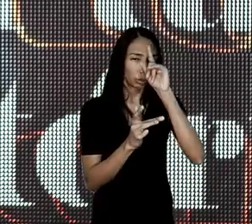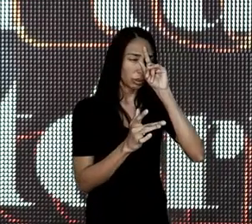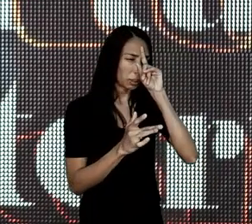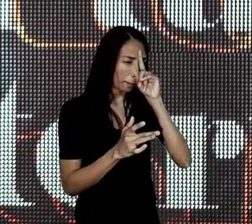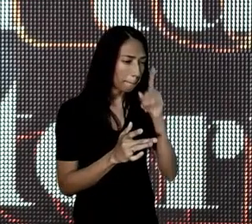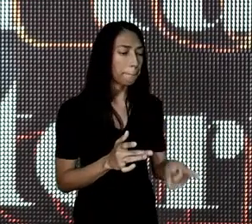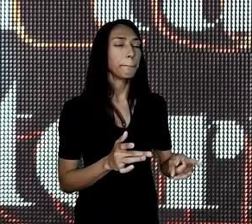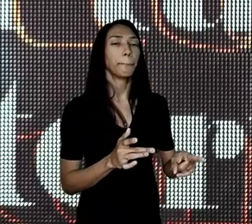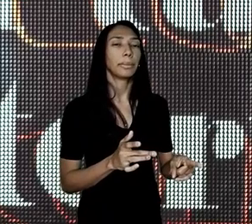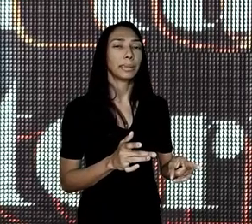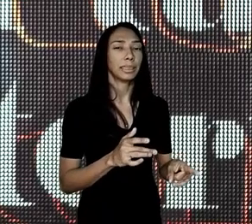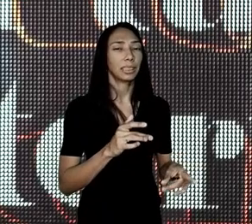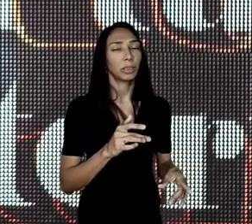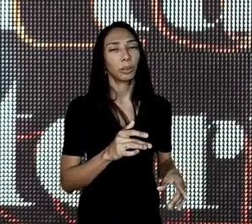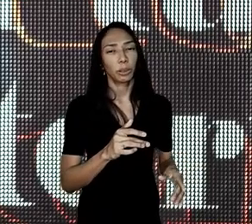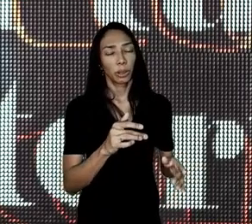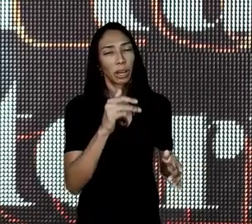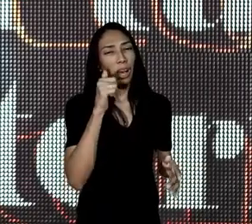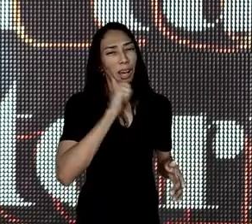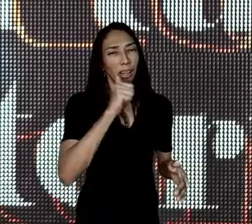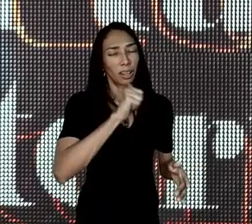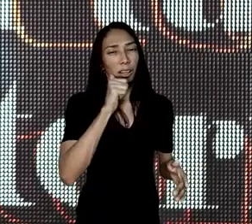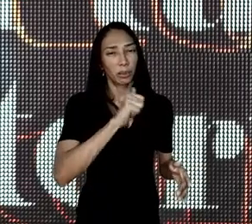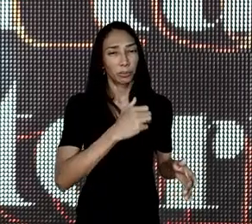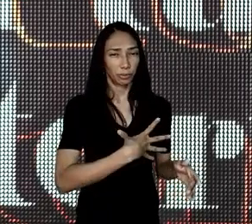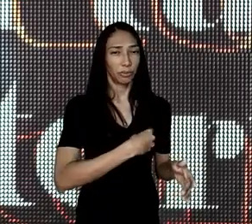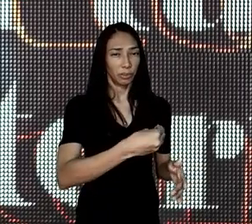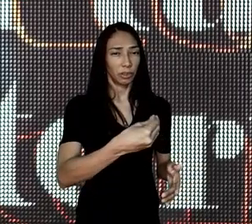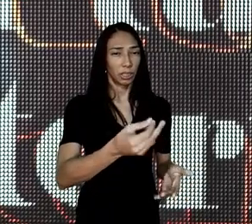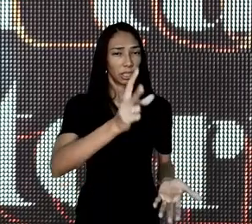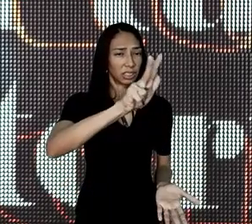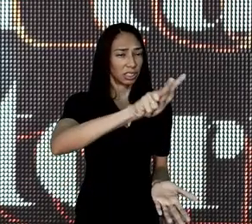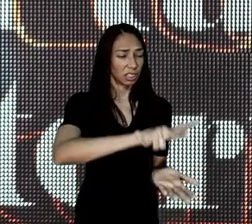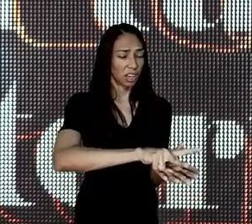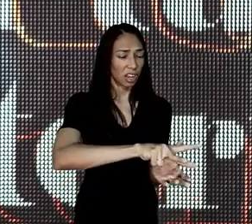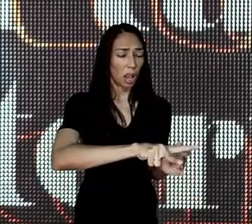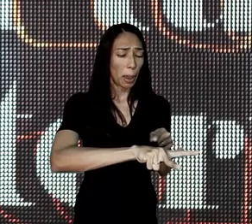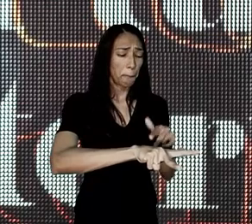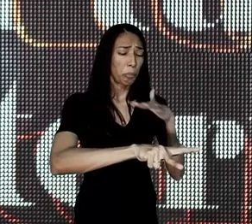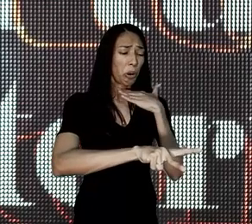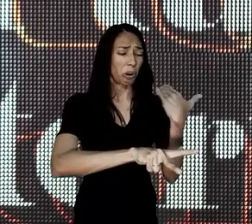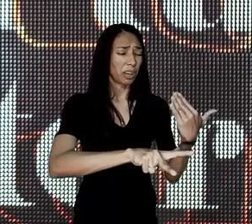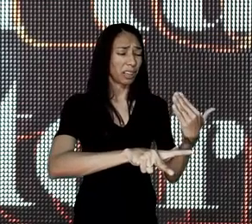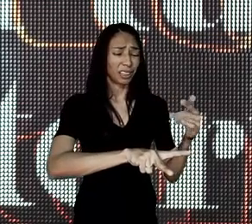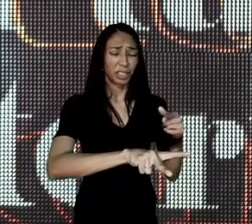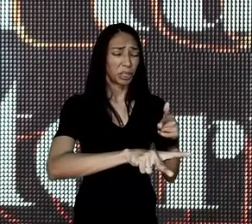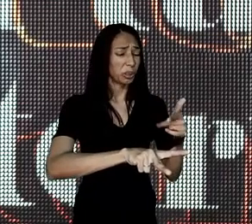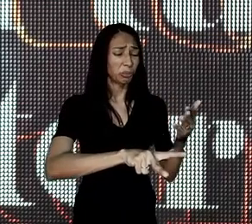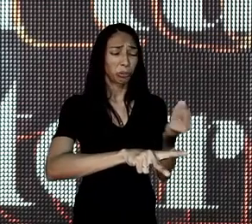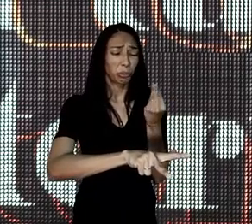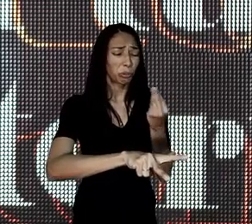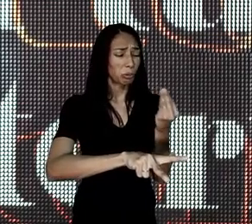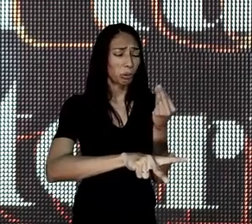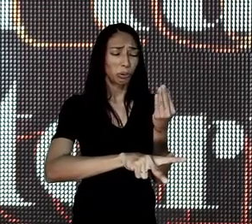daquela menina, que todos diziam: olha, ela já morreu, já acabou, não tem mais jeito, esse é um projeto falido,